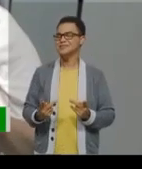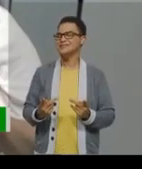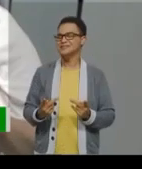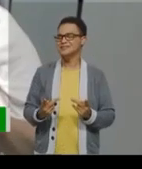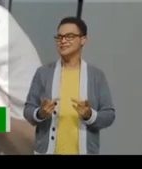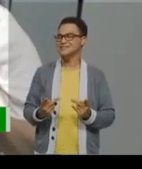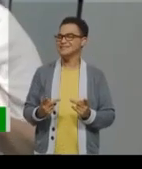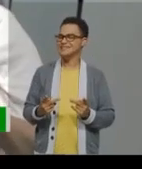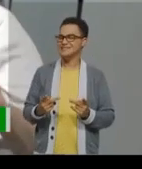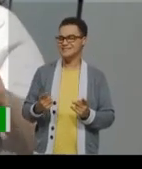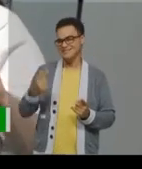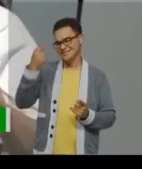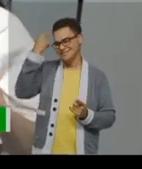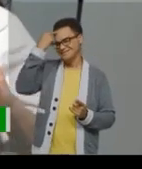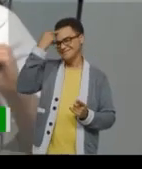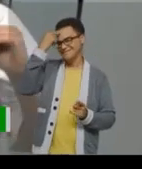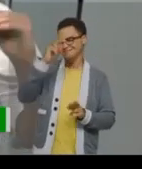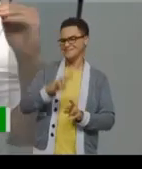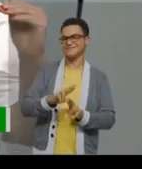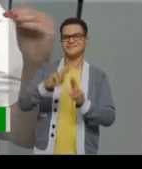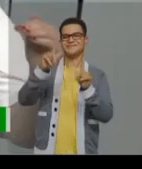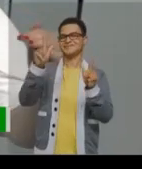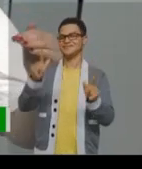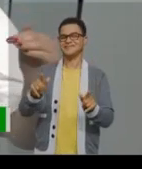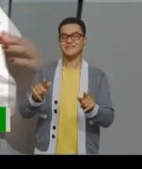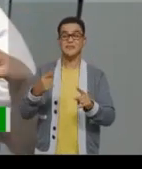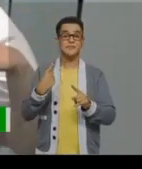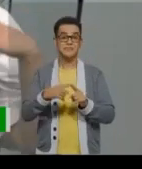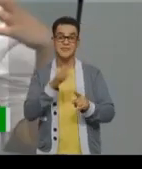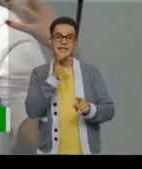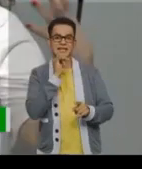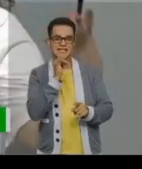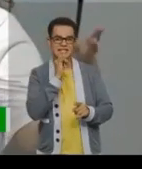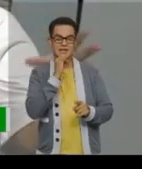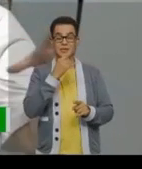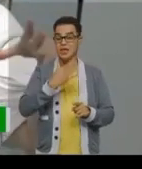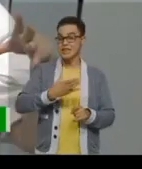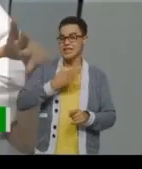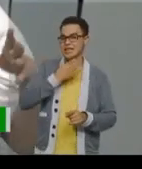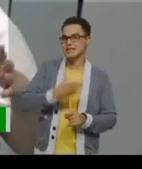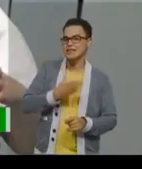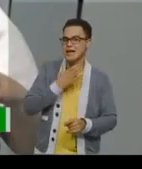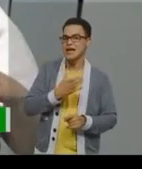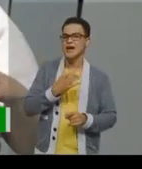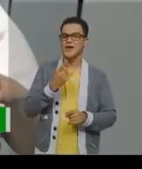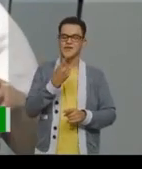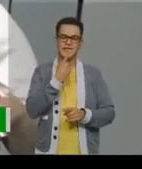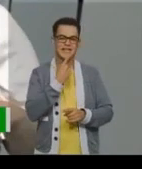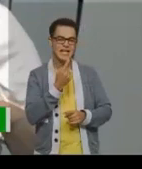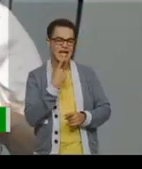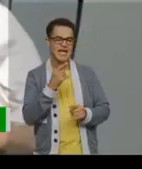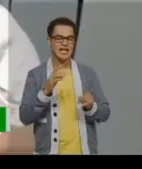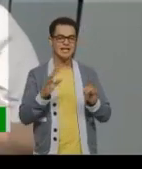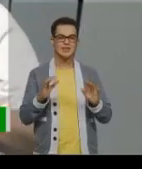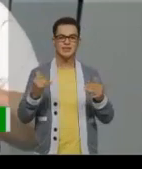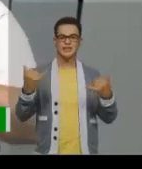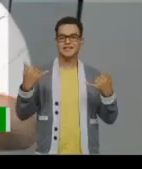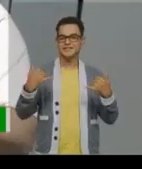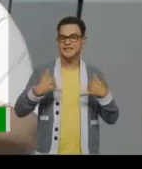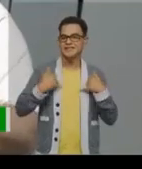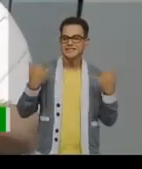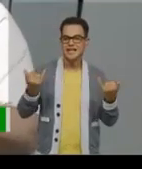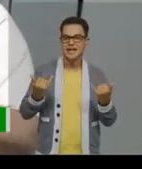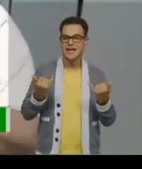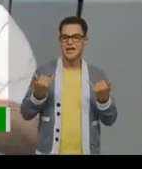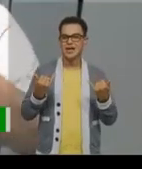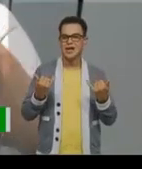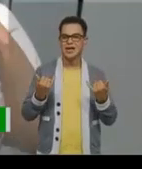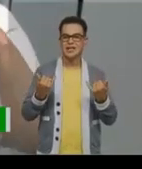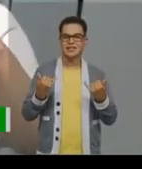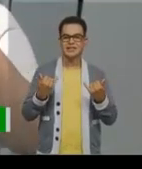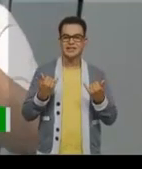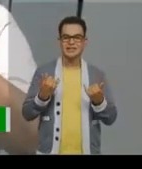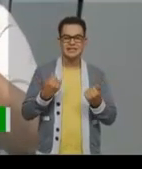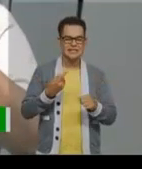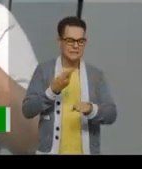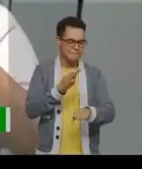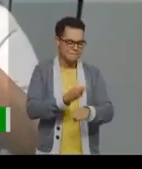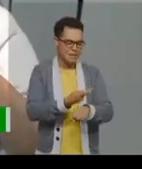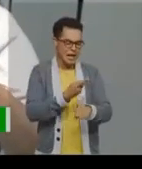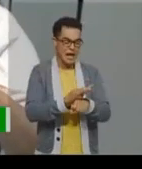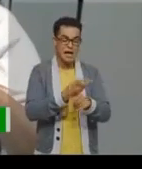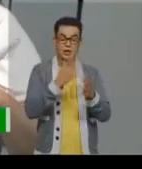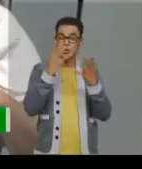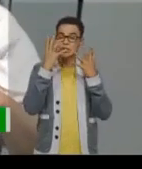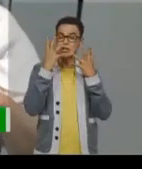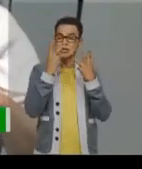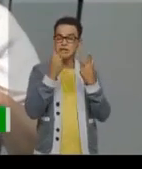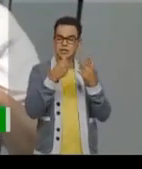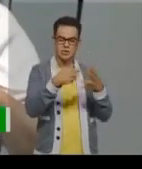de figura. Chega no dia de Natal, chega no feriado, no aniversário, aí aparece aquelas louças assim que a mãe, a avó da gente